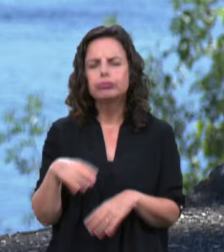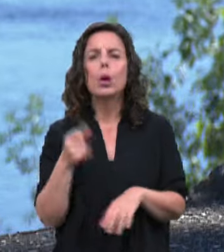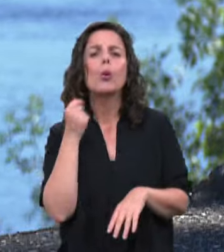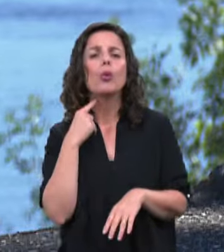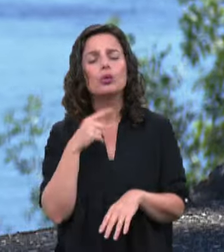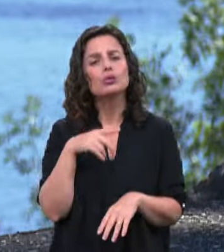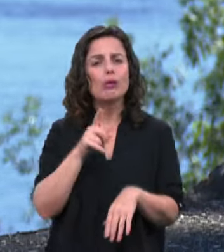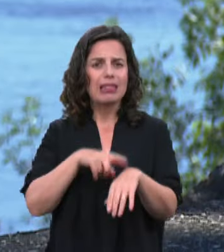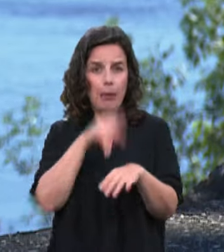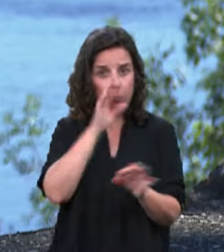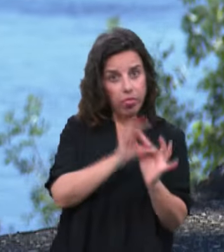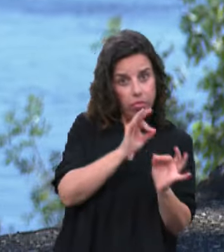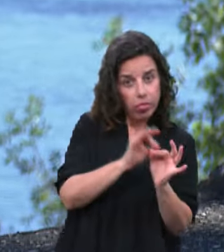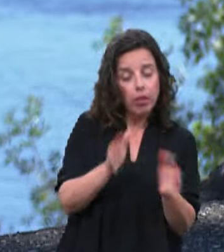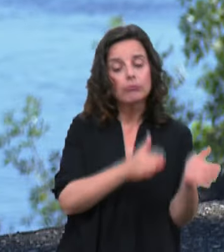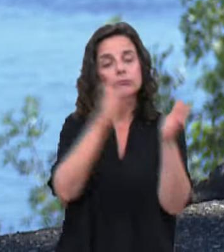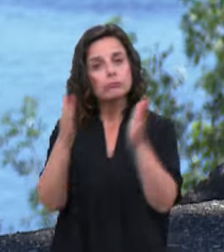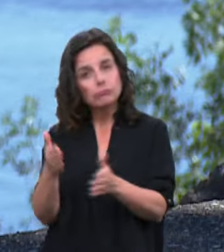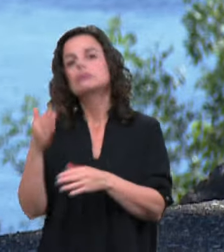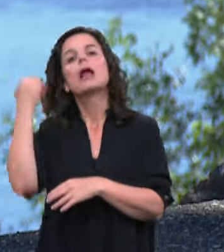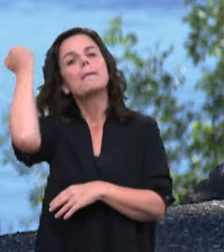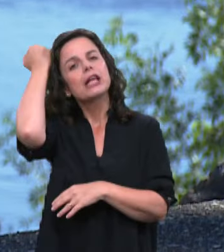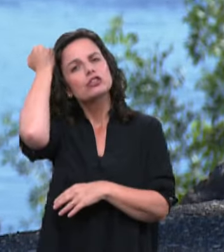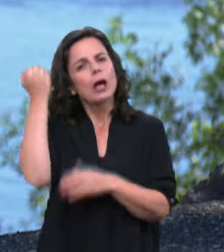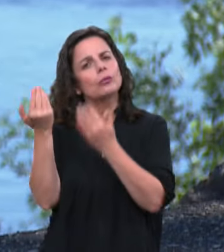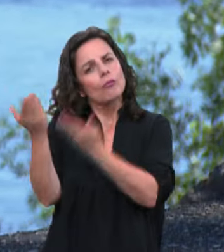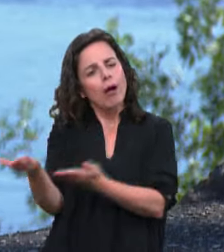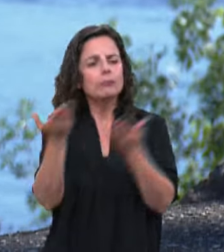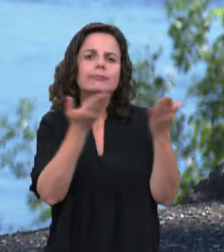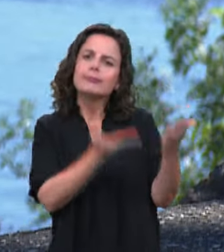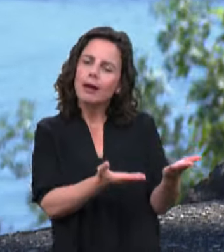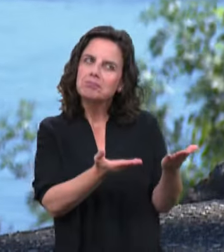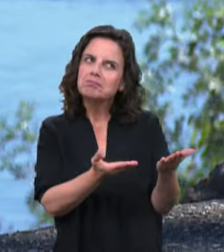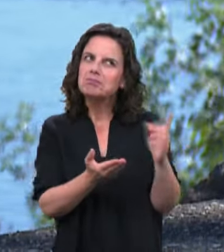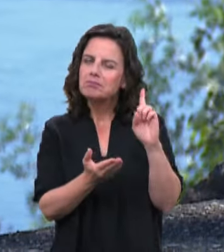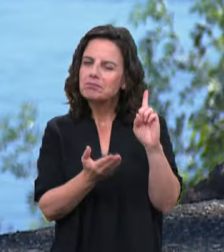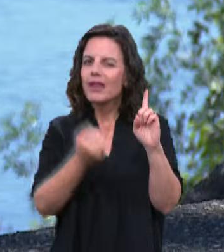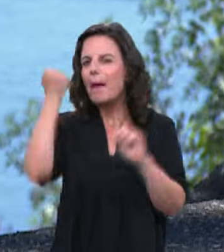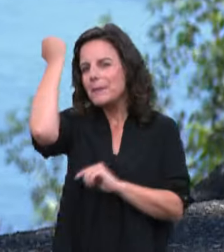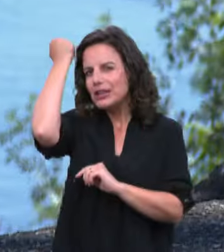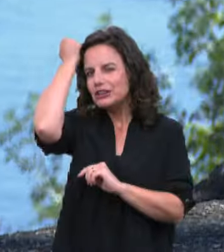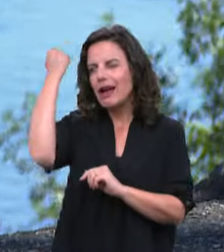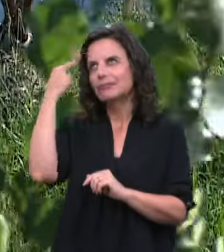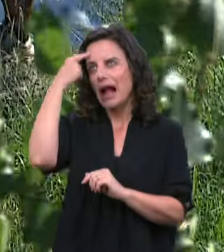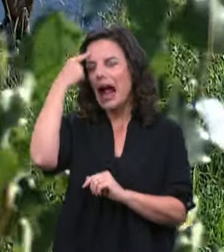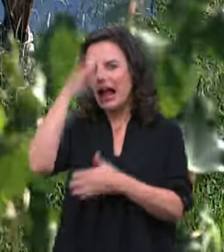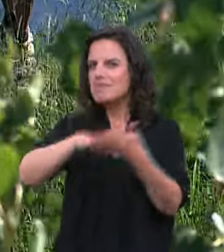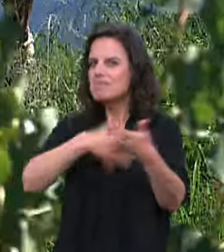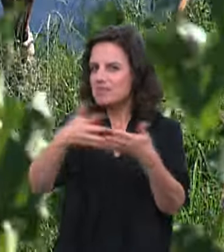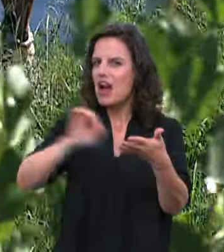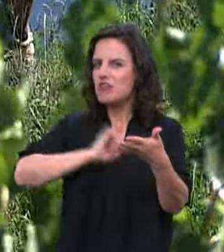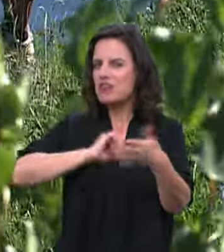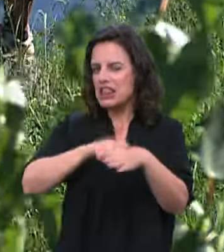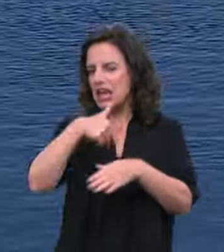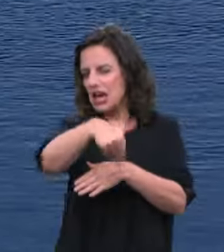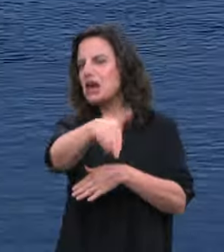microcredenciais, tem os mestrados. E, portanto, o mestrado está nos meus planos daqui a algum